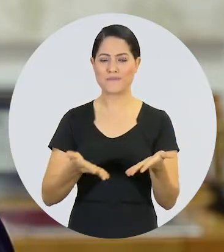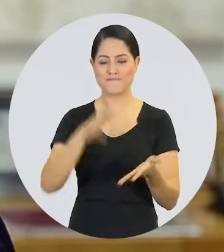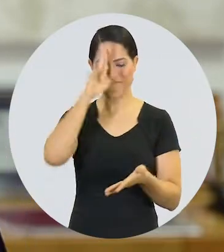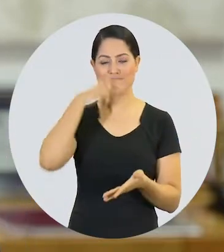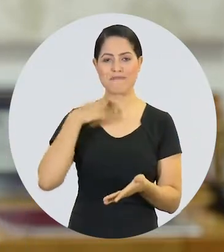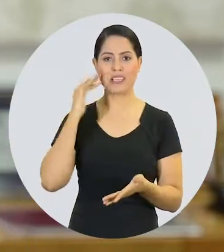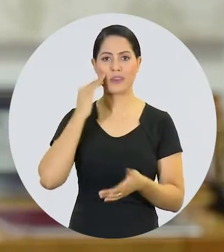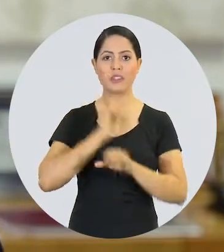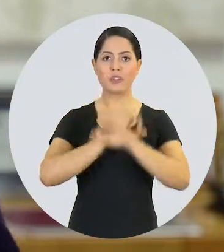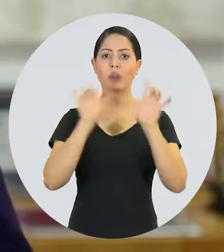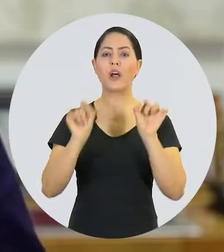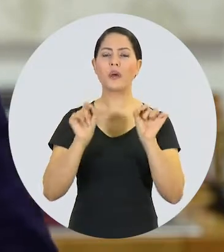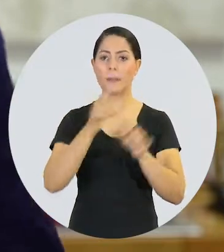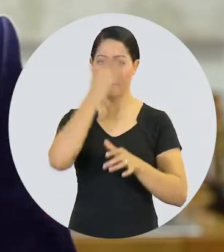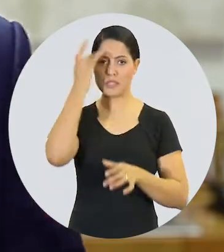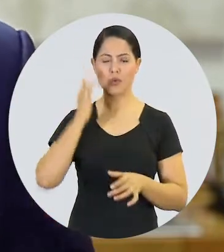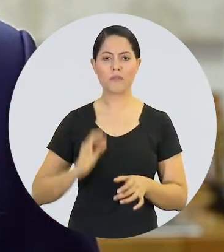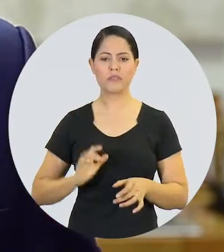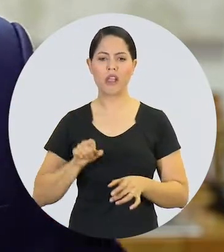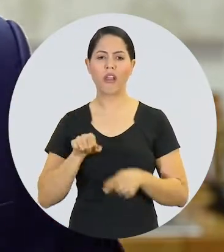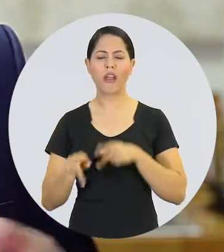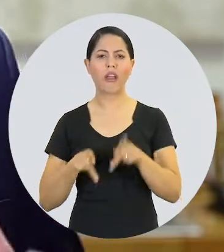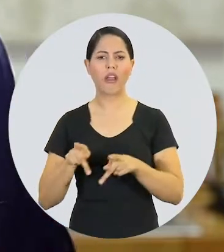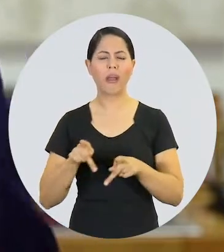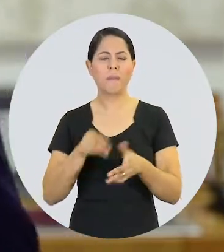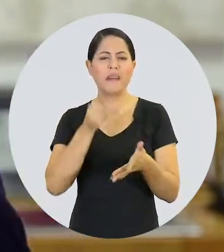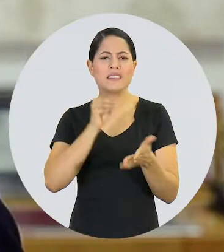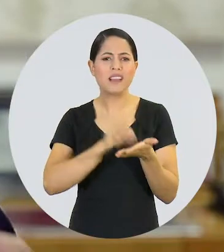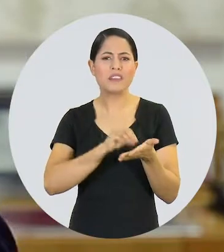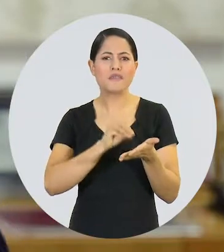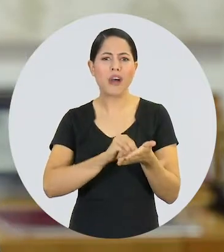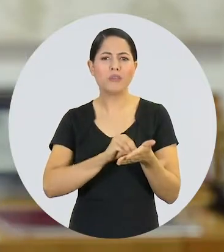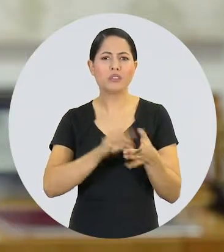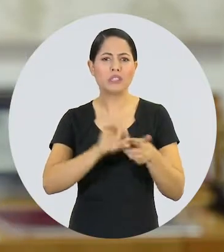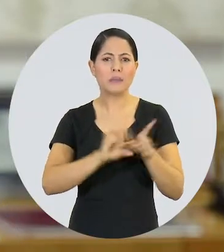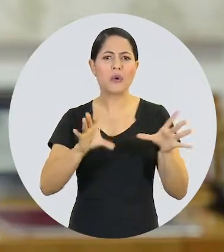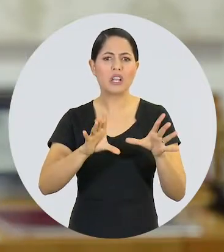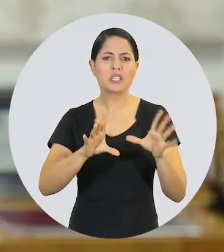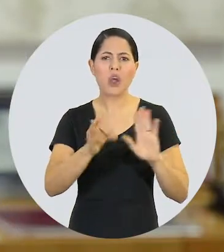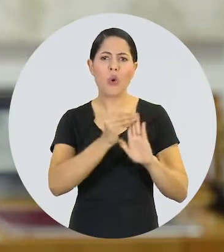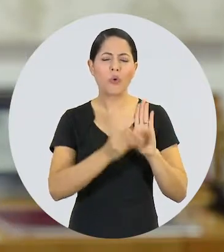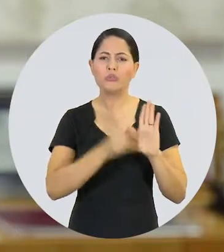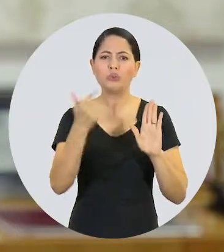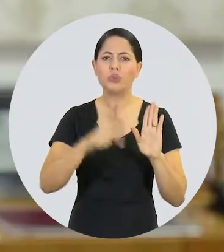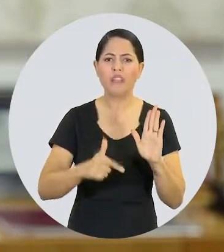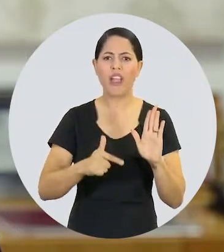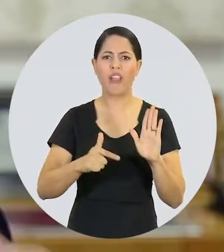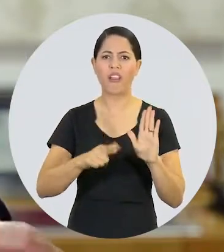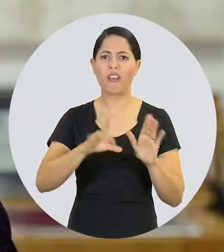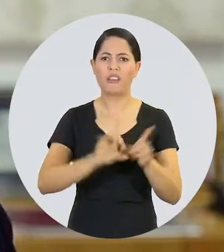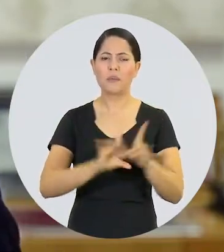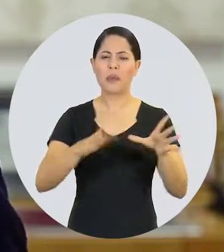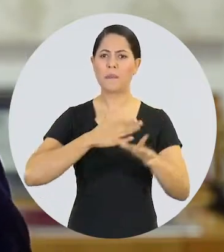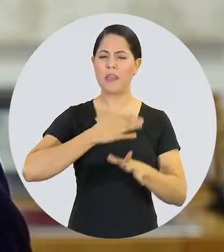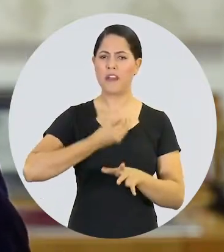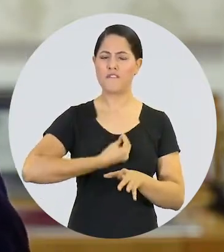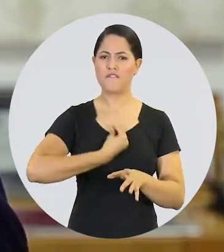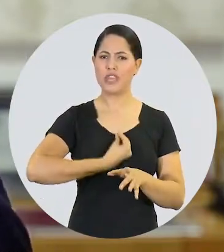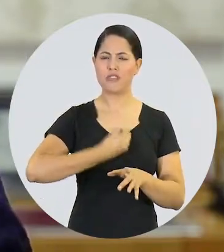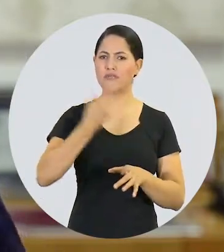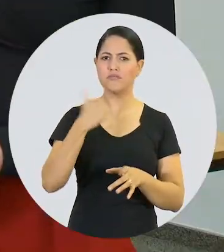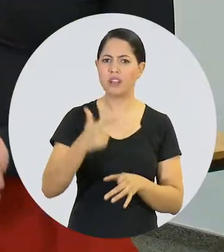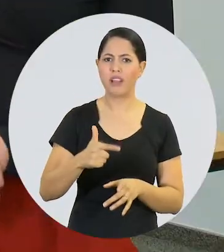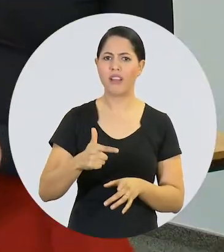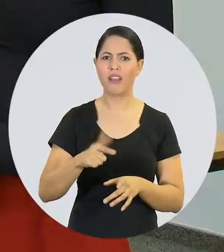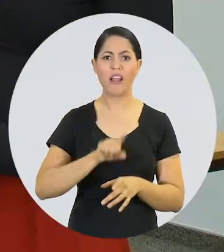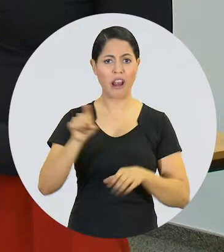entendo aquele cidadão que diz assim, mas ela ainda não é uma democracia de conteúdo. ela não é uma democracia plena na minha vida,